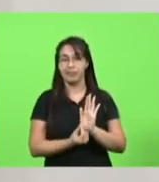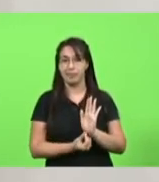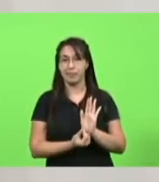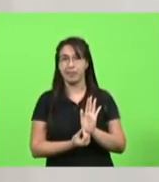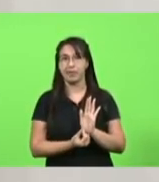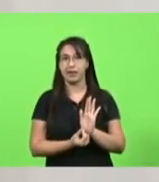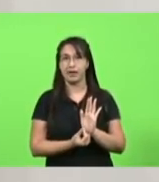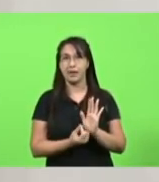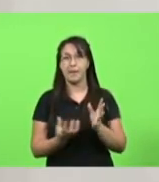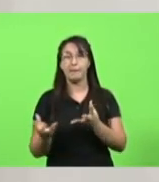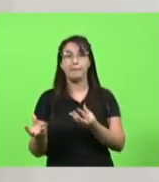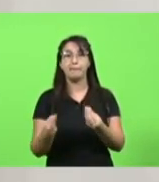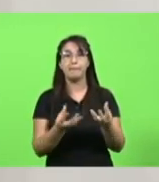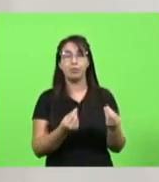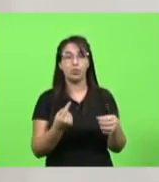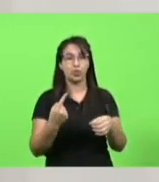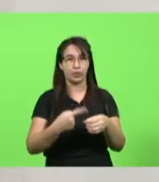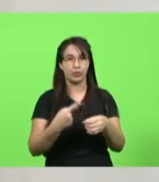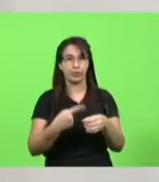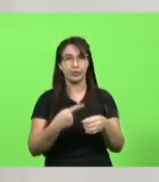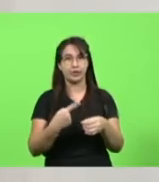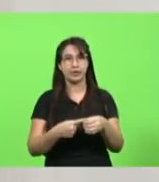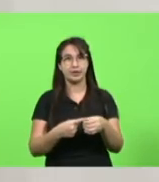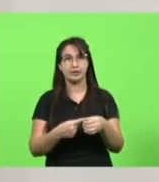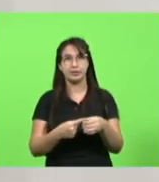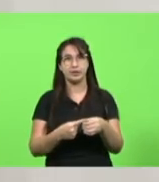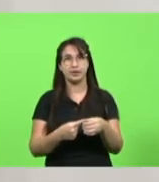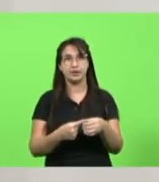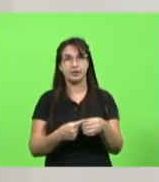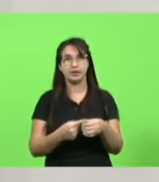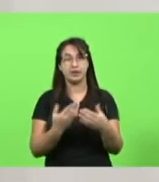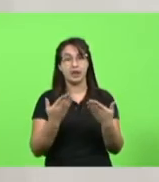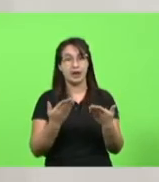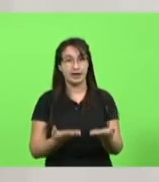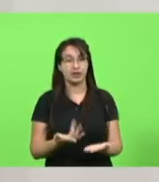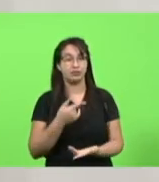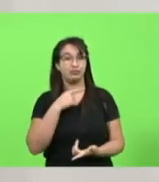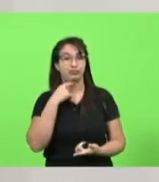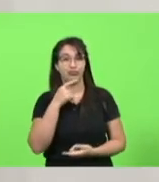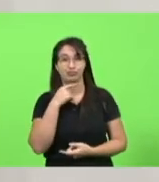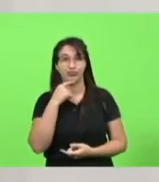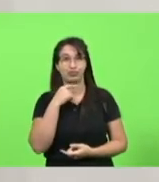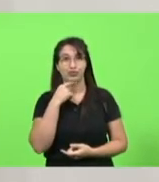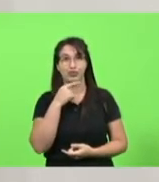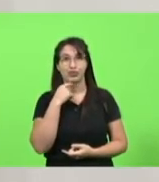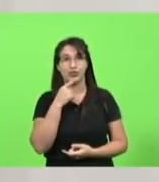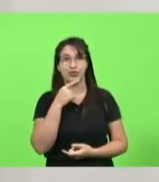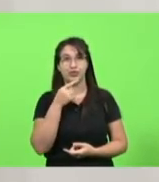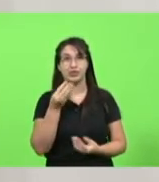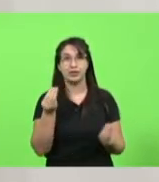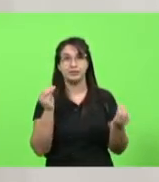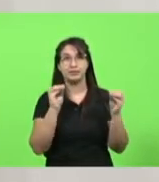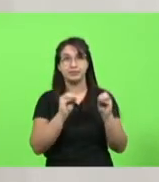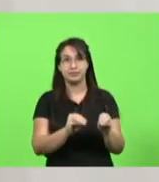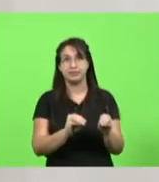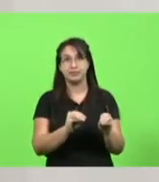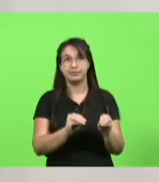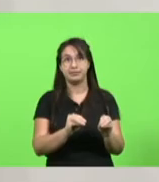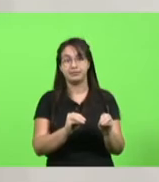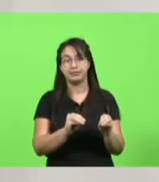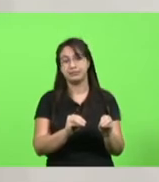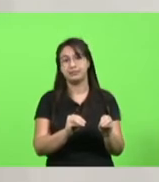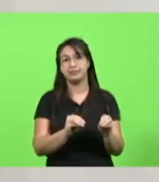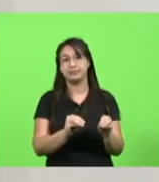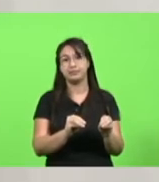muitas municipalistas nem sempre são capazes de comportar a instalação de tais órgãos